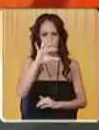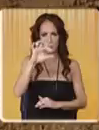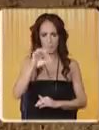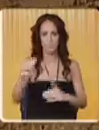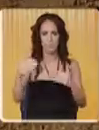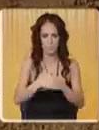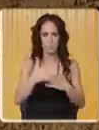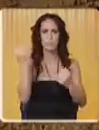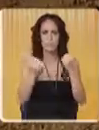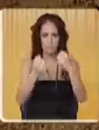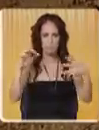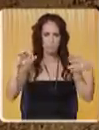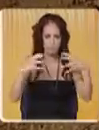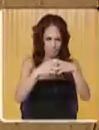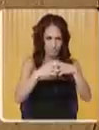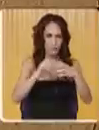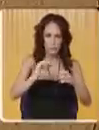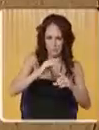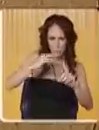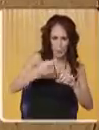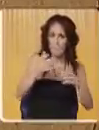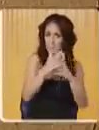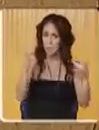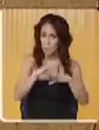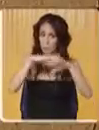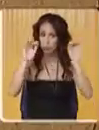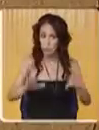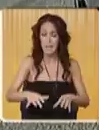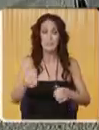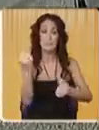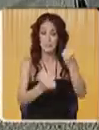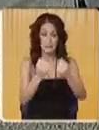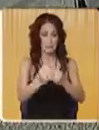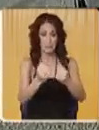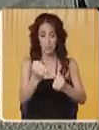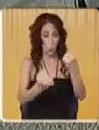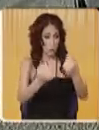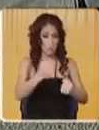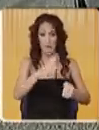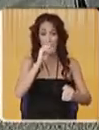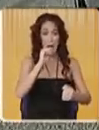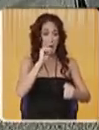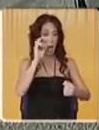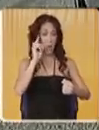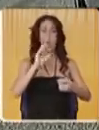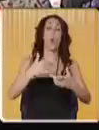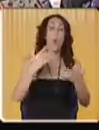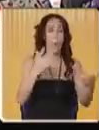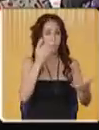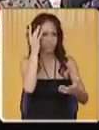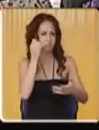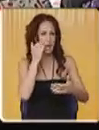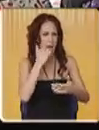218 mortos em acidentes desde o início do ano, na maioria provocados por condução sob o efeito do álcool ou por transgressões